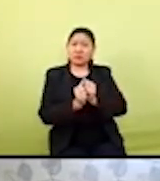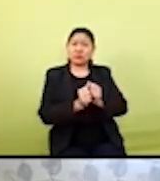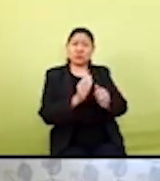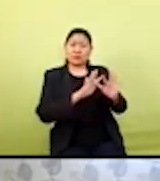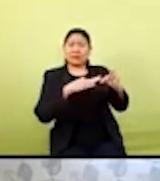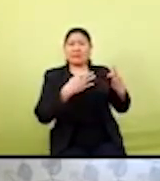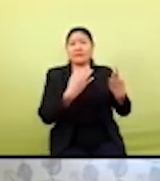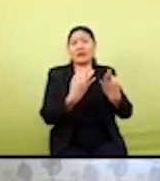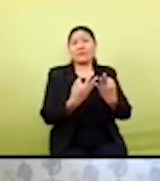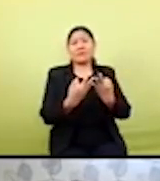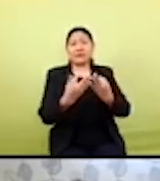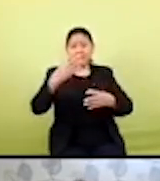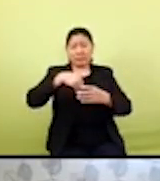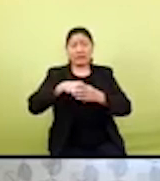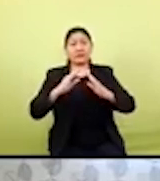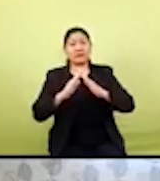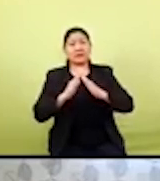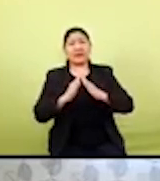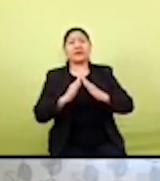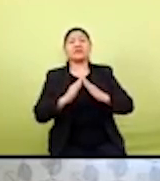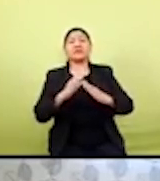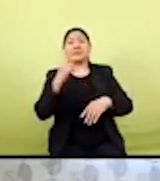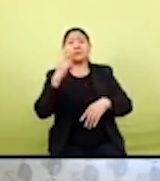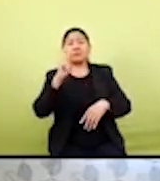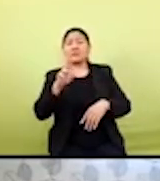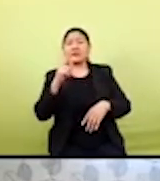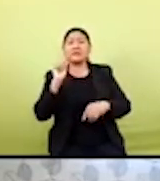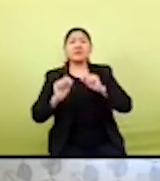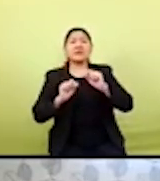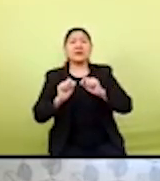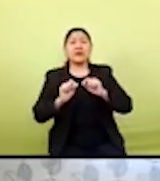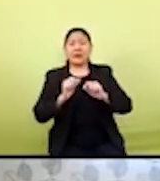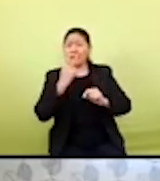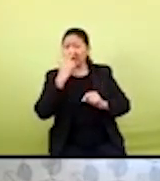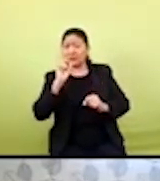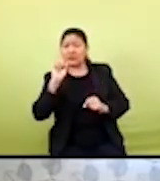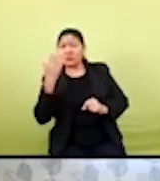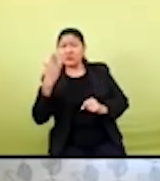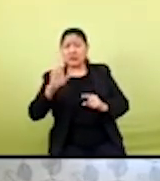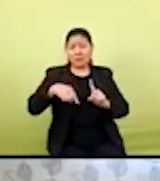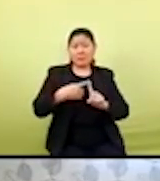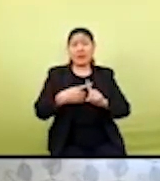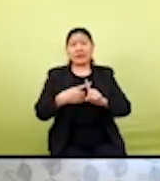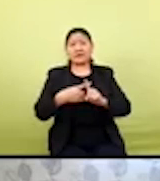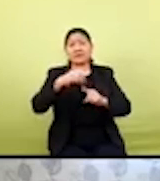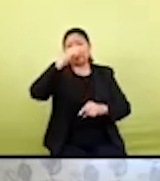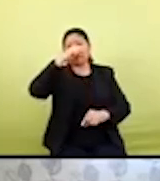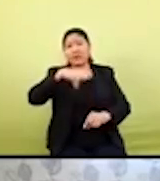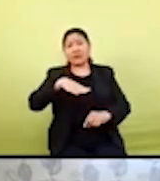familiares, né, de convivência doméstica, né, entre familiares, a gente tem percebido aí